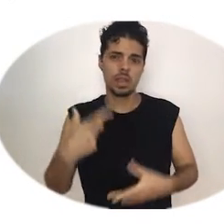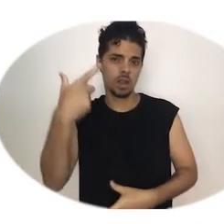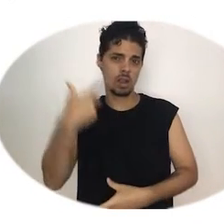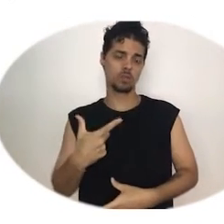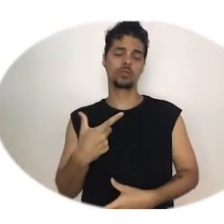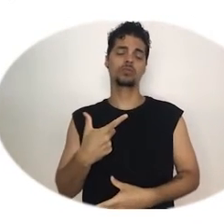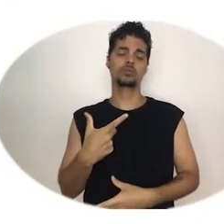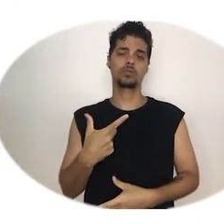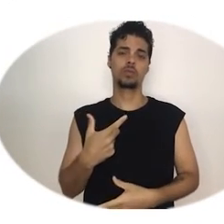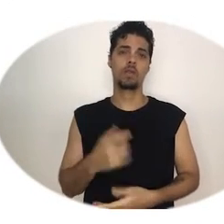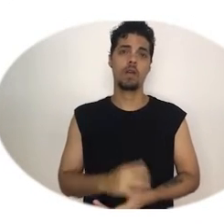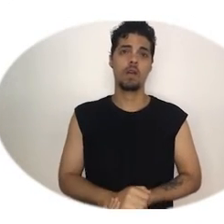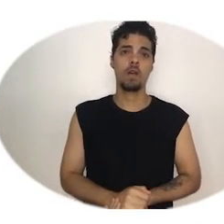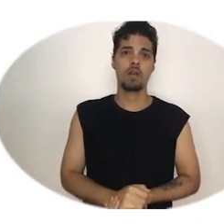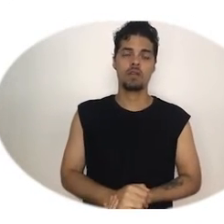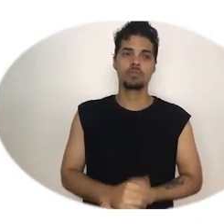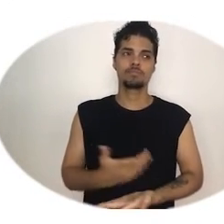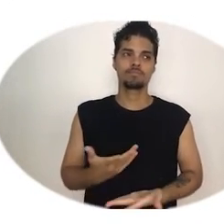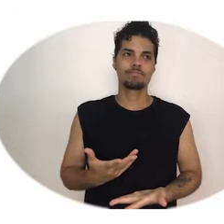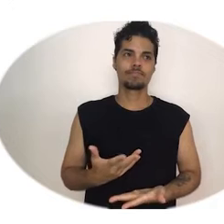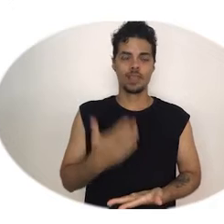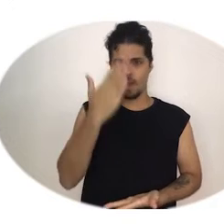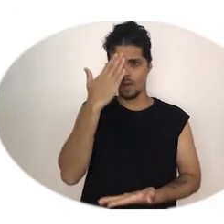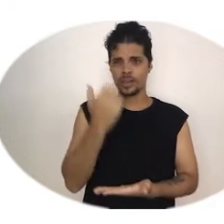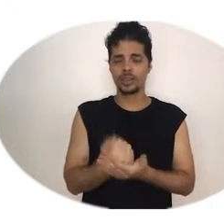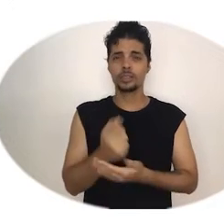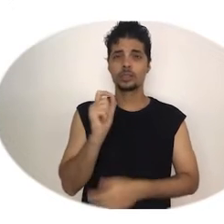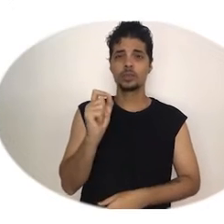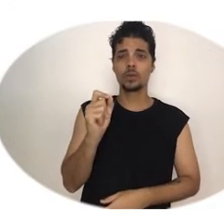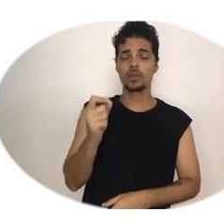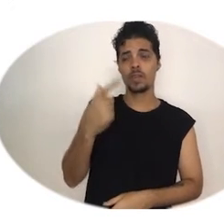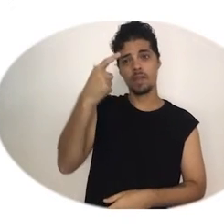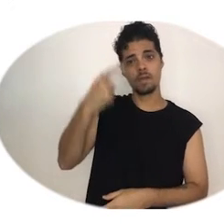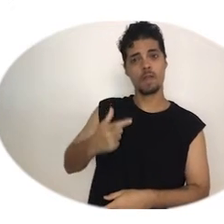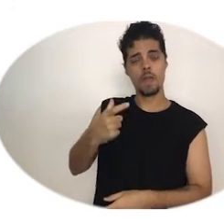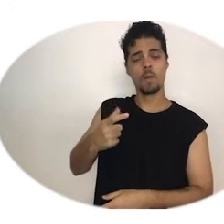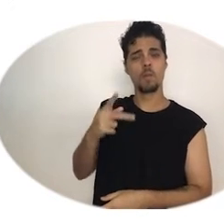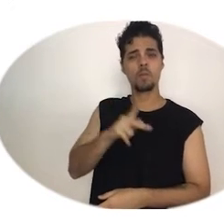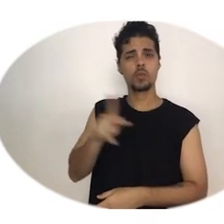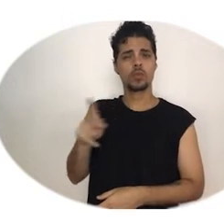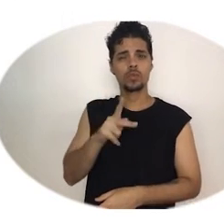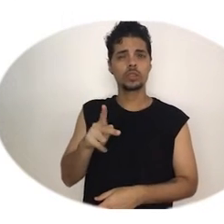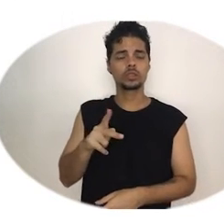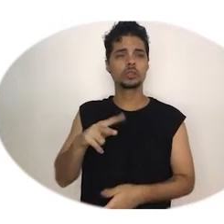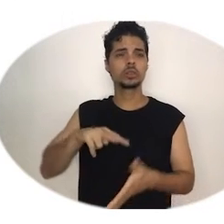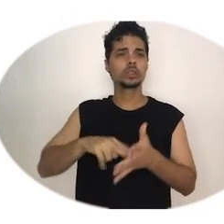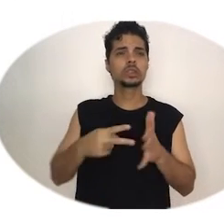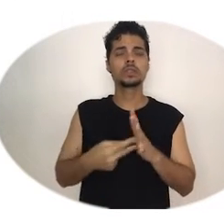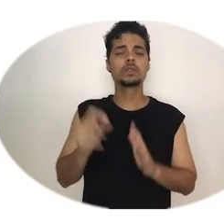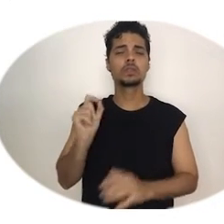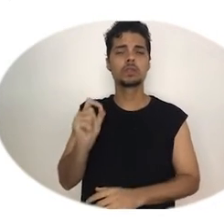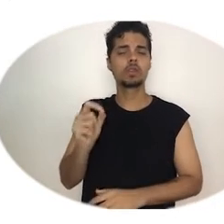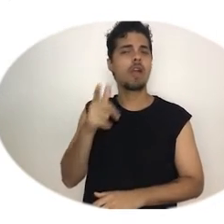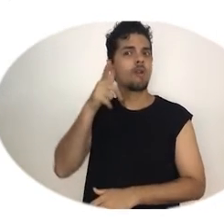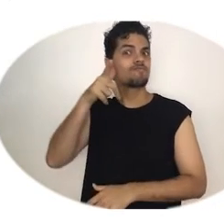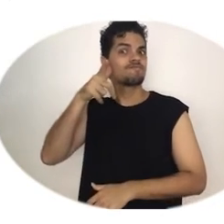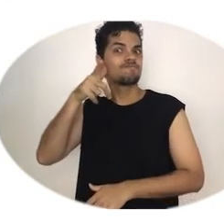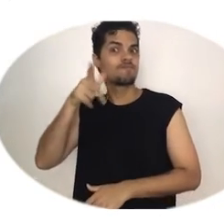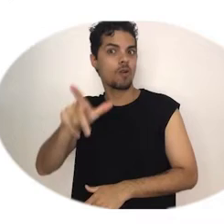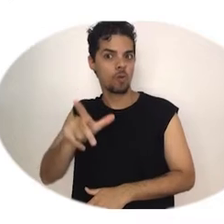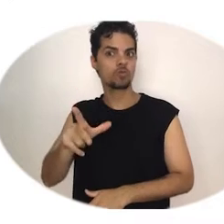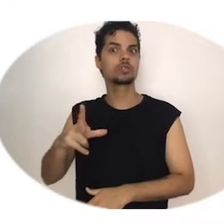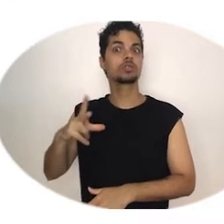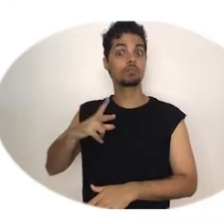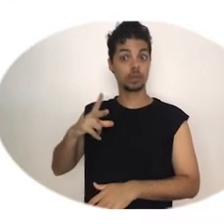e uma resposta. Eu acredito que, para mim, ser professora é ter conseguido, no caso, né, no meu